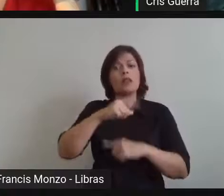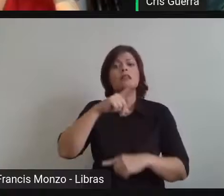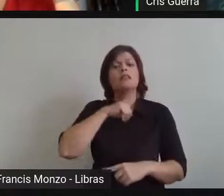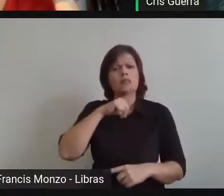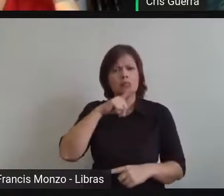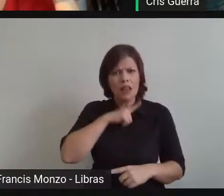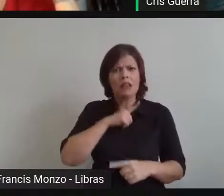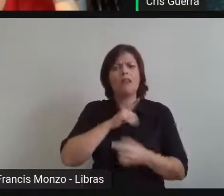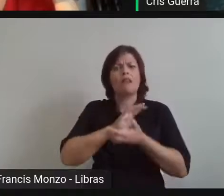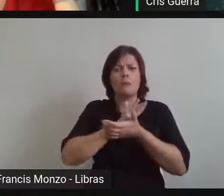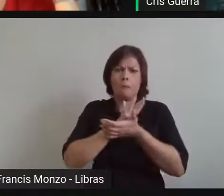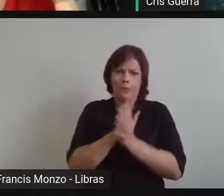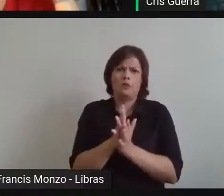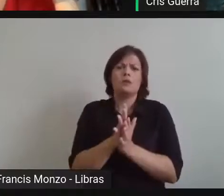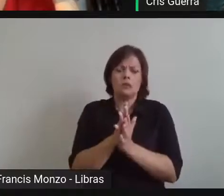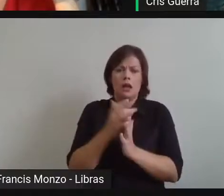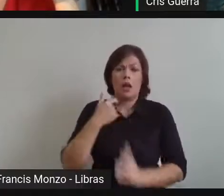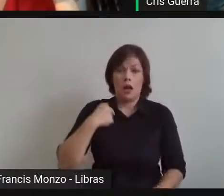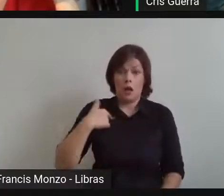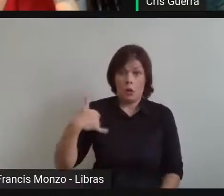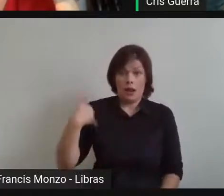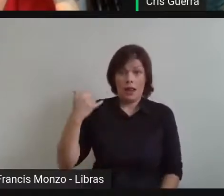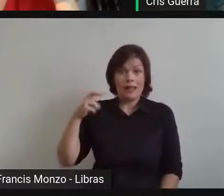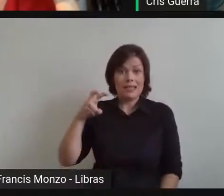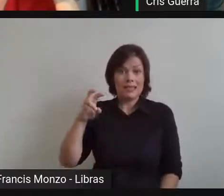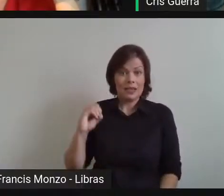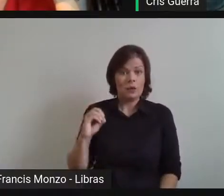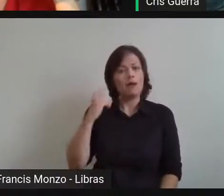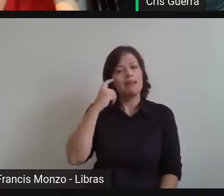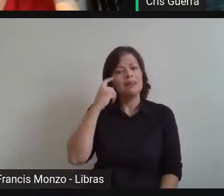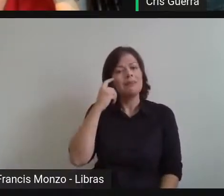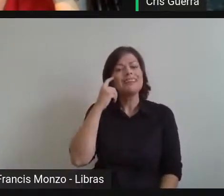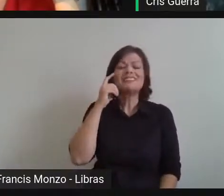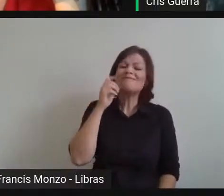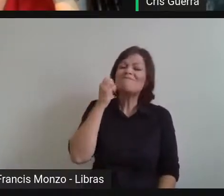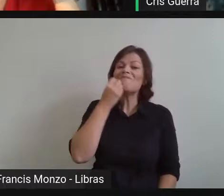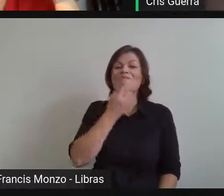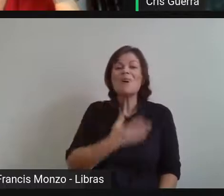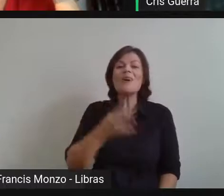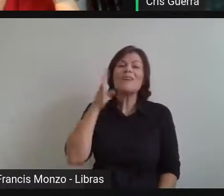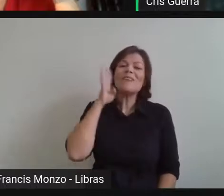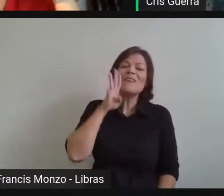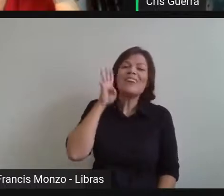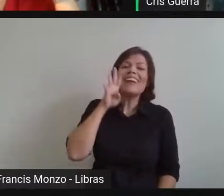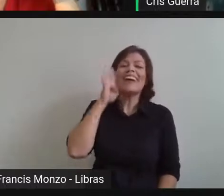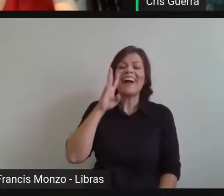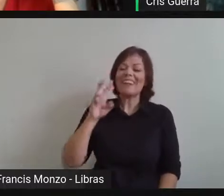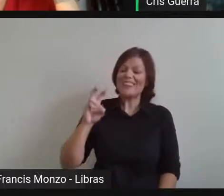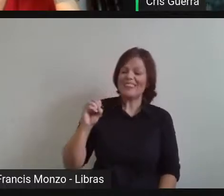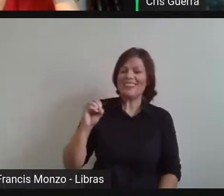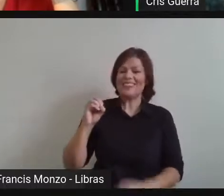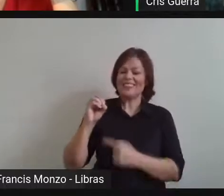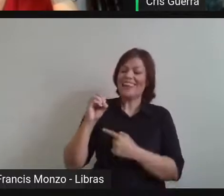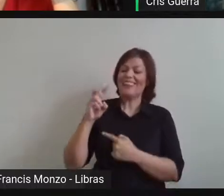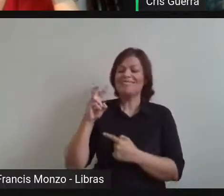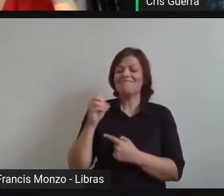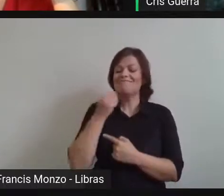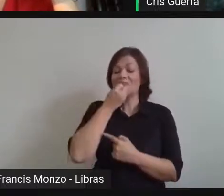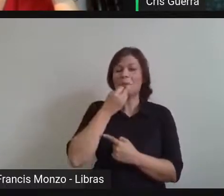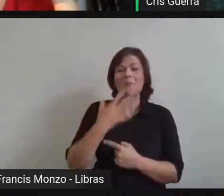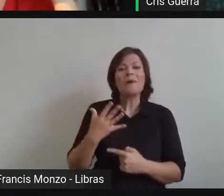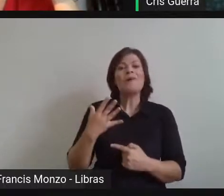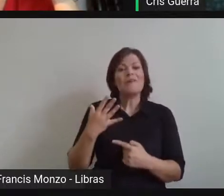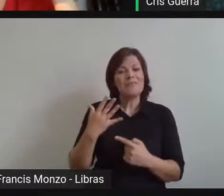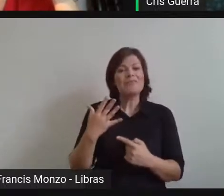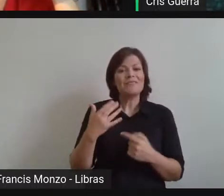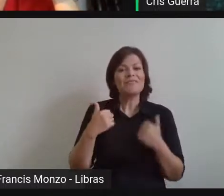dúvida. Eu fiz 50 anos achando muito legal, eu fiz as pazes com essa idade, não tive um problema, achei muito legal fazer